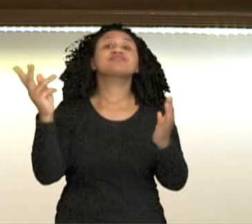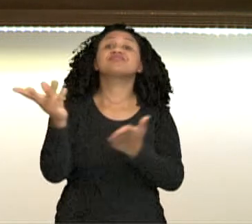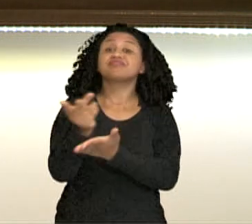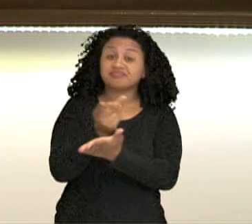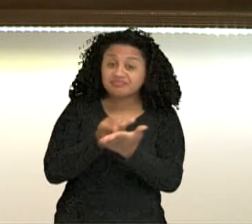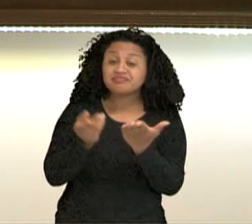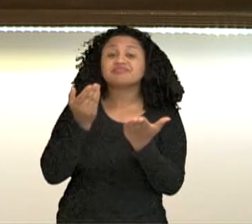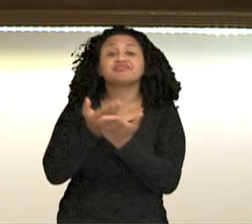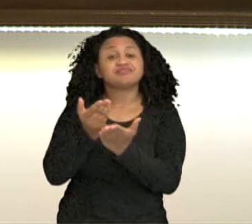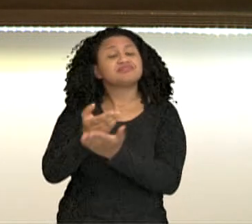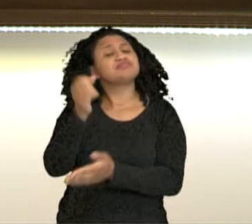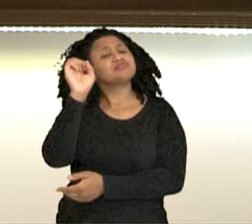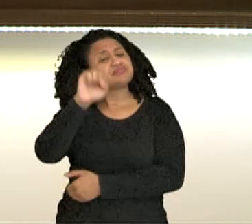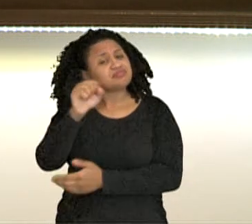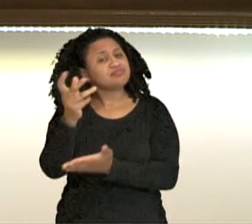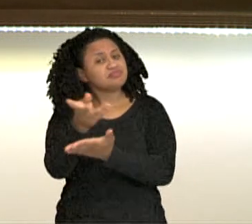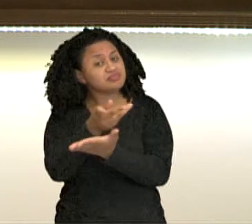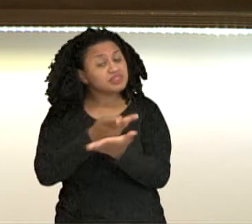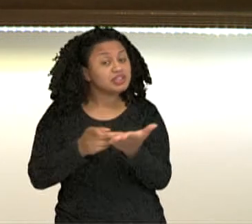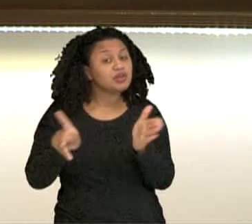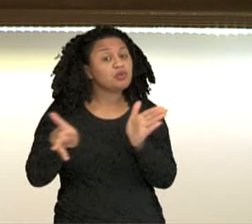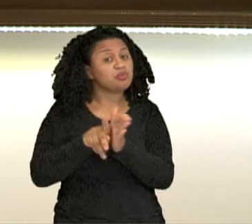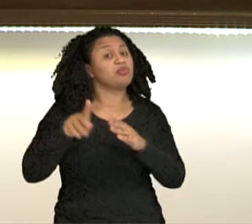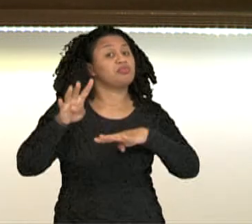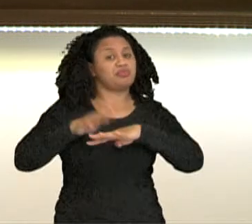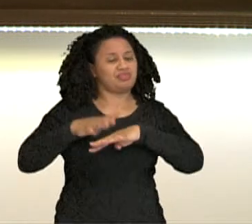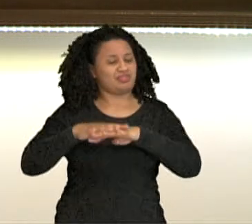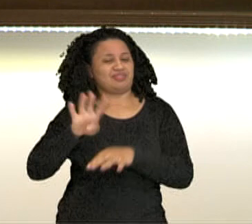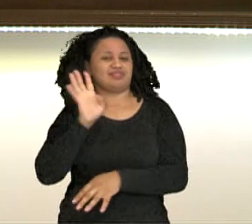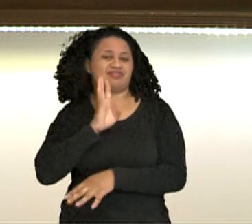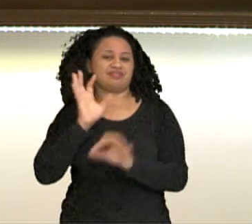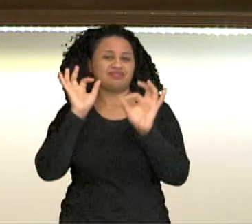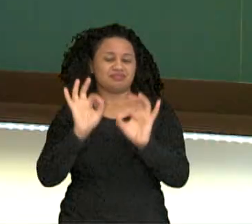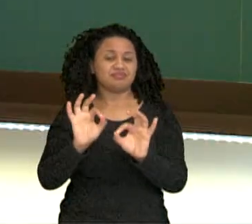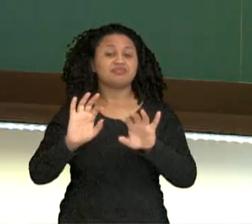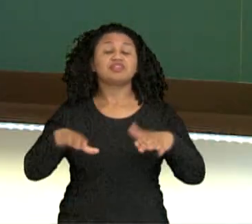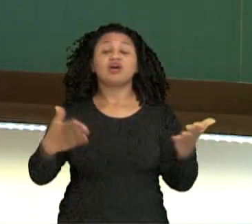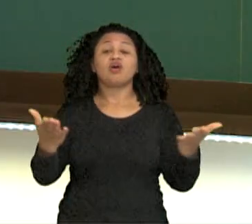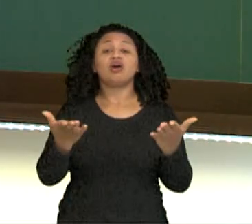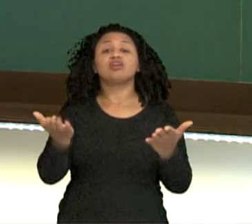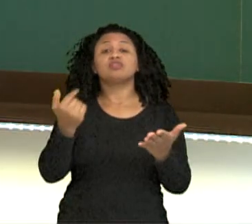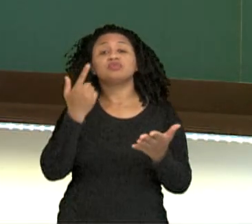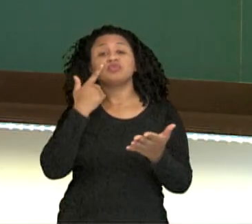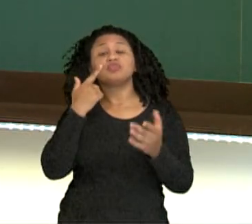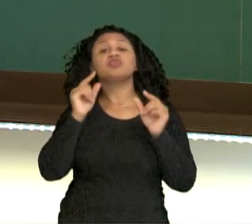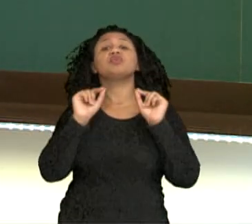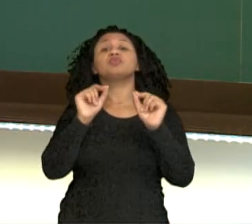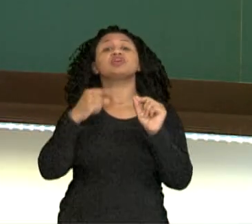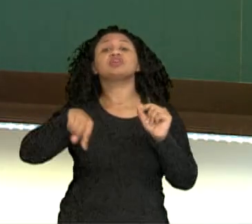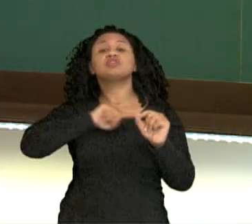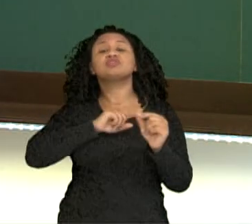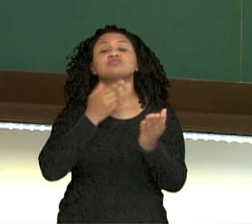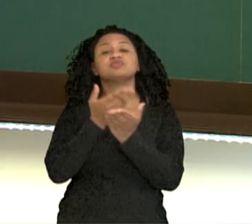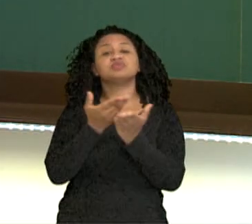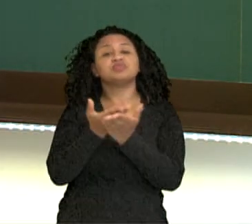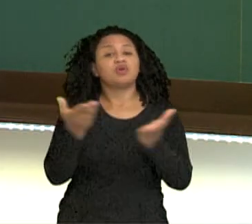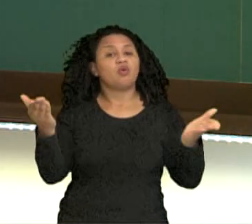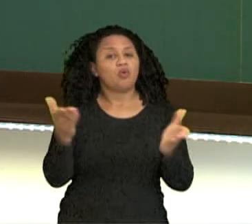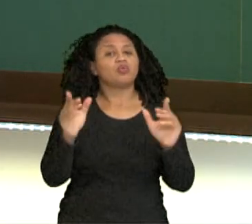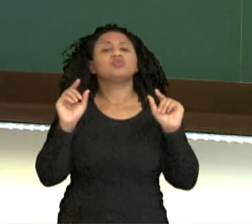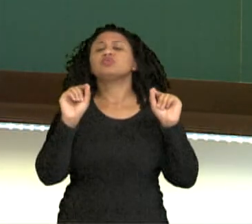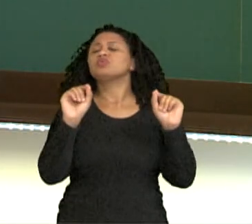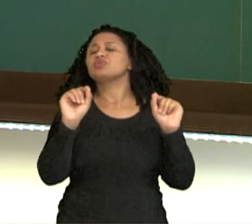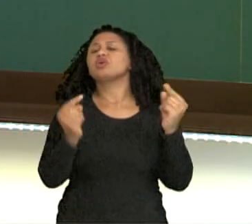aulas. Sim, desenho na matemática. Que legal? Então vamos lá ver o que nós vamos estudar hoje. Qual